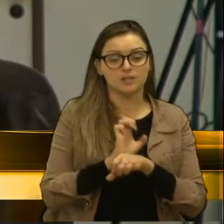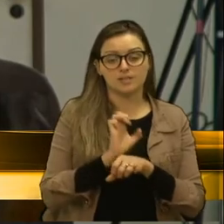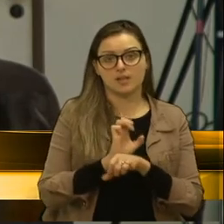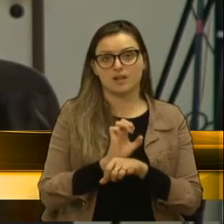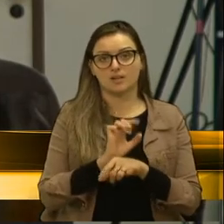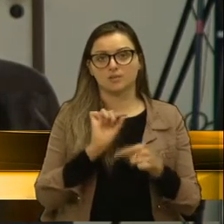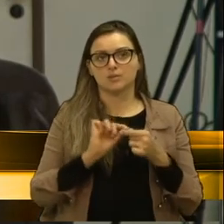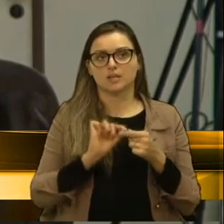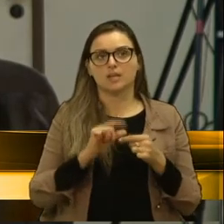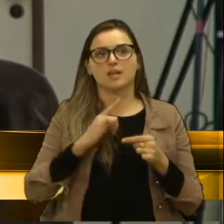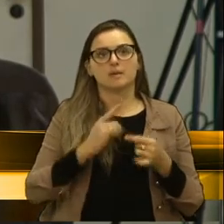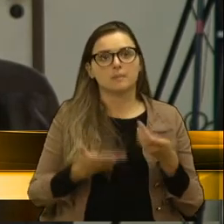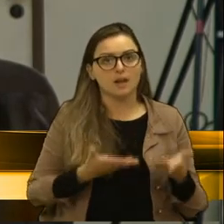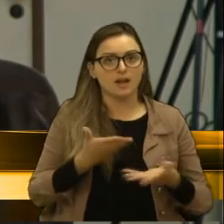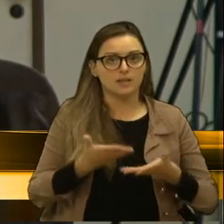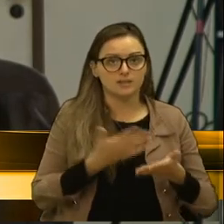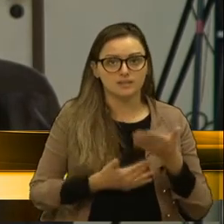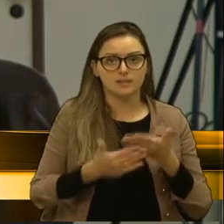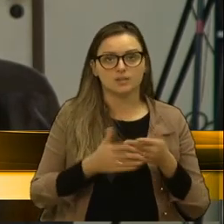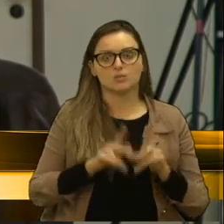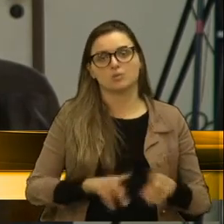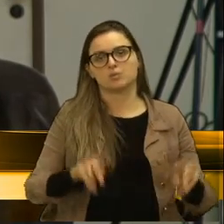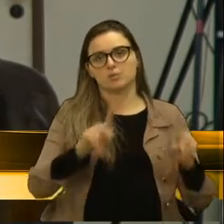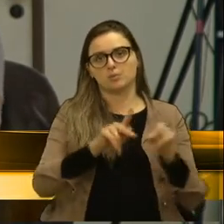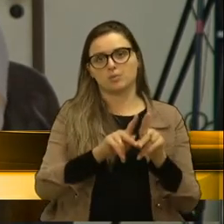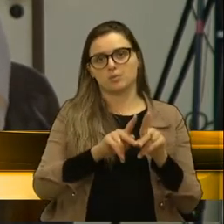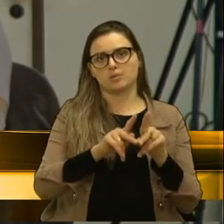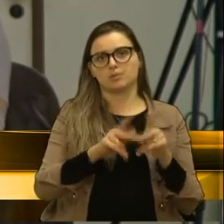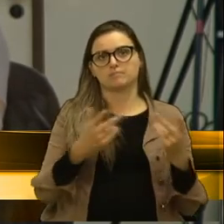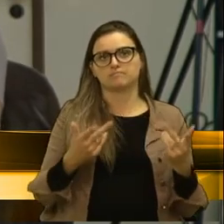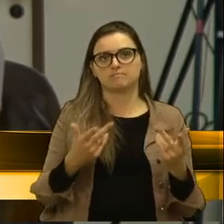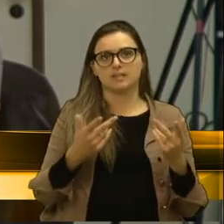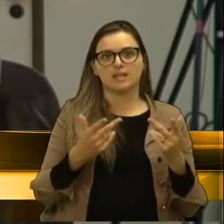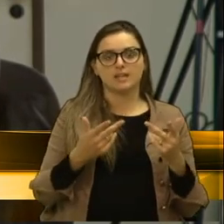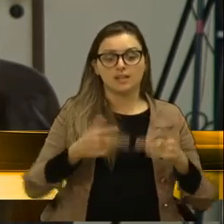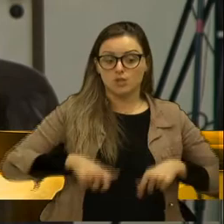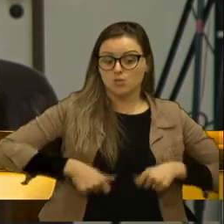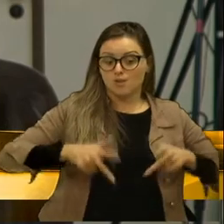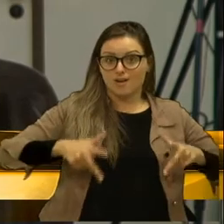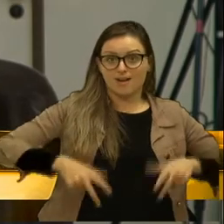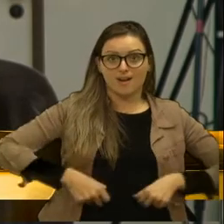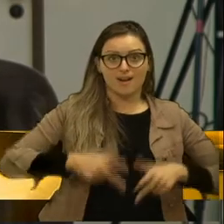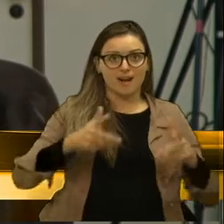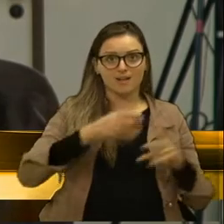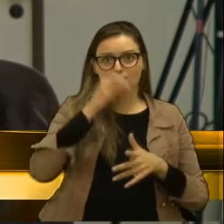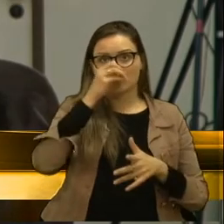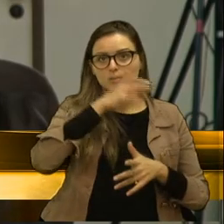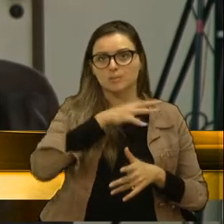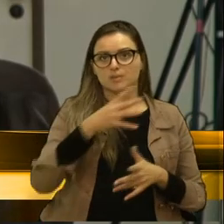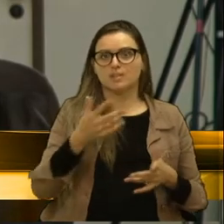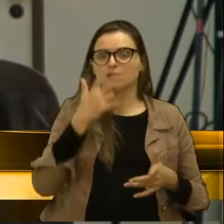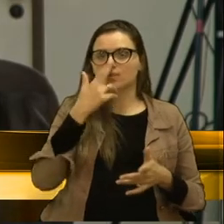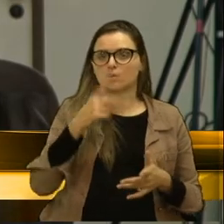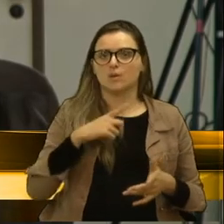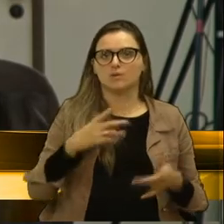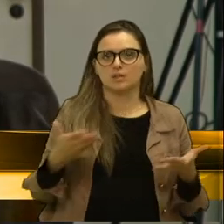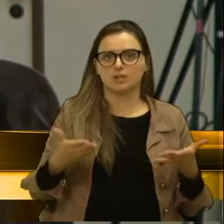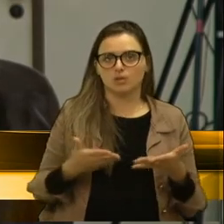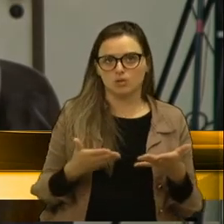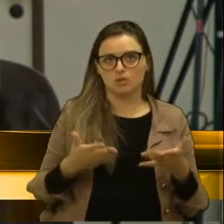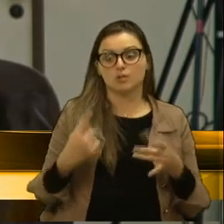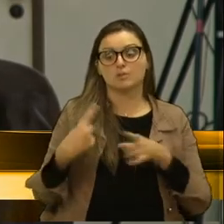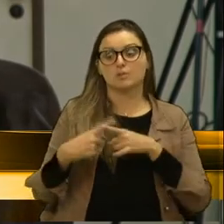a necessidade da população. E a máquina inchada do jeito que ela... Porque o que aconteceu isso?